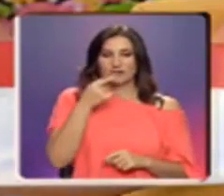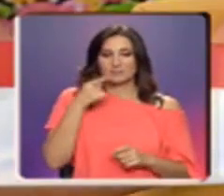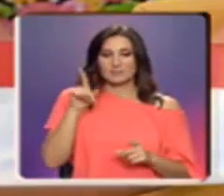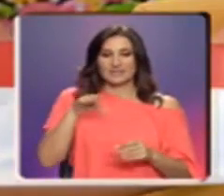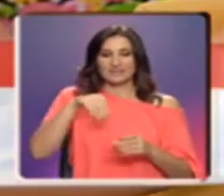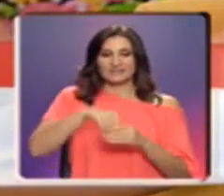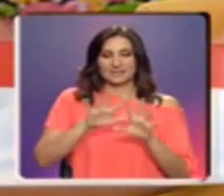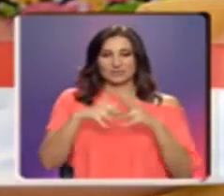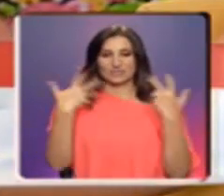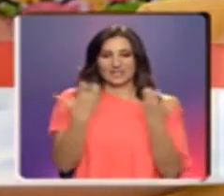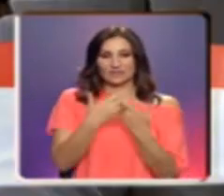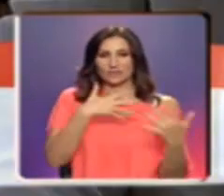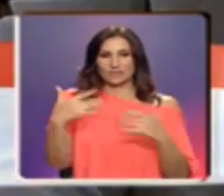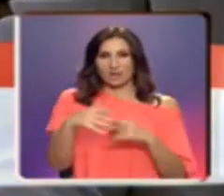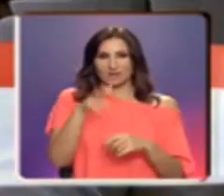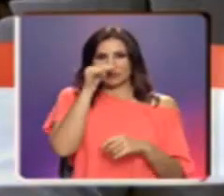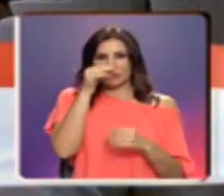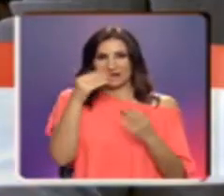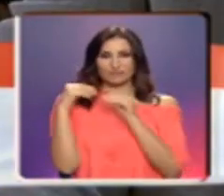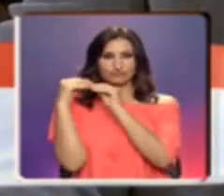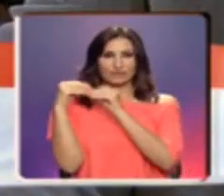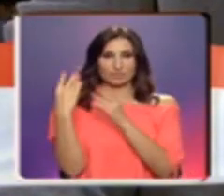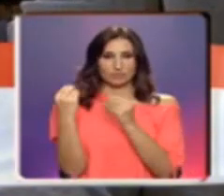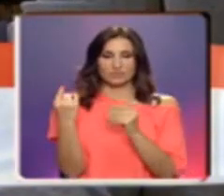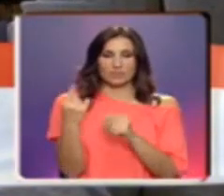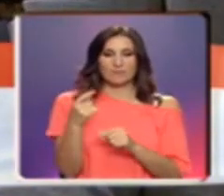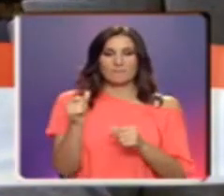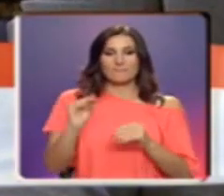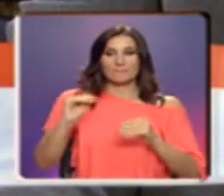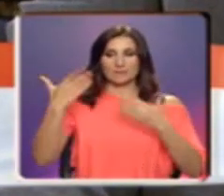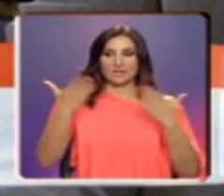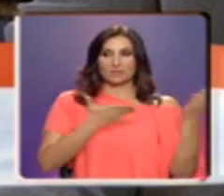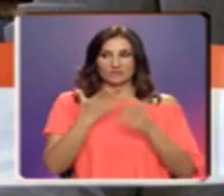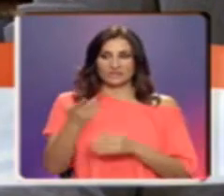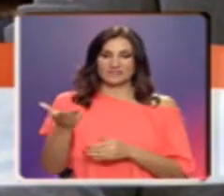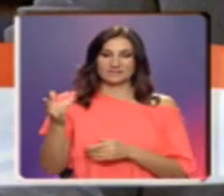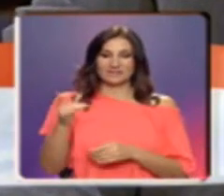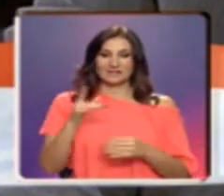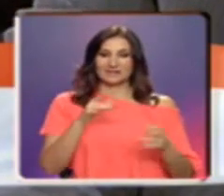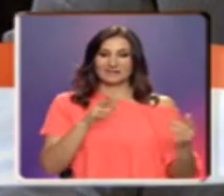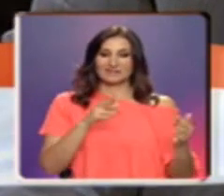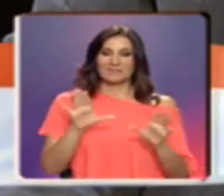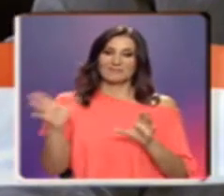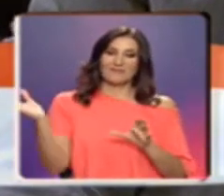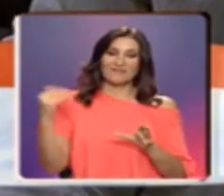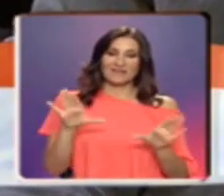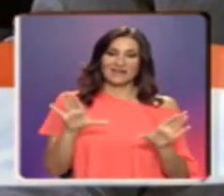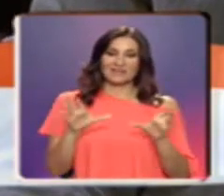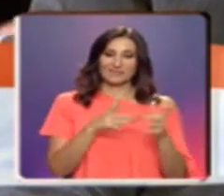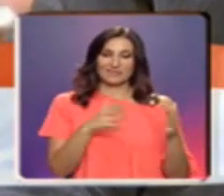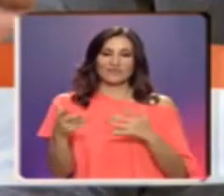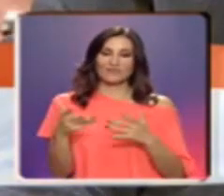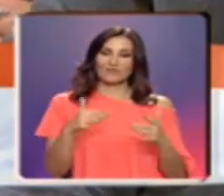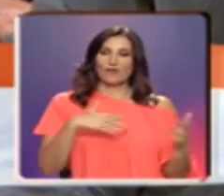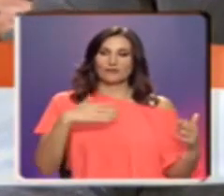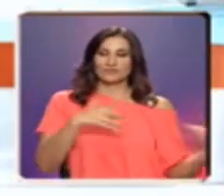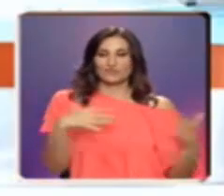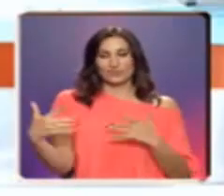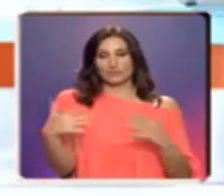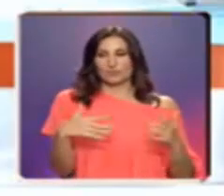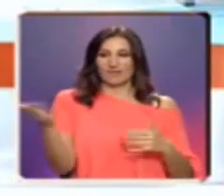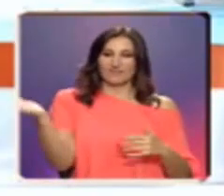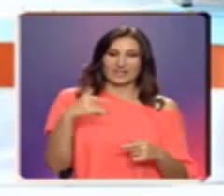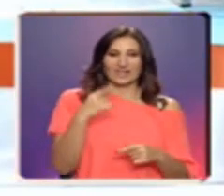dentro de um estádio de futebol. Não, o primeiro convite foi para ir ver um jogo do Sporting. E ela que